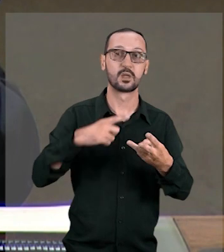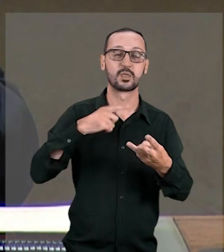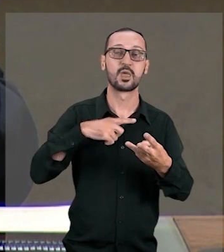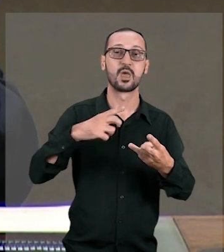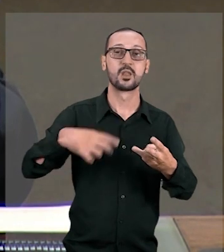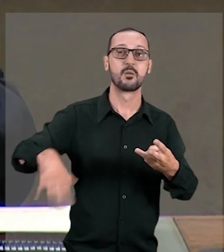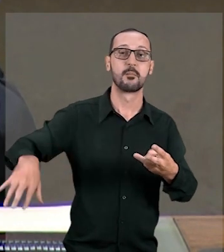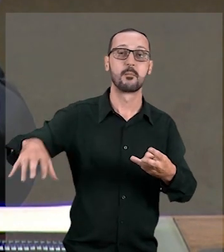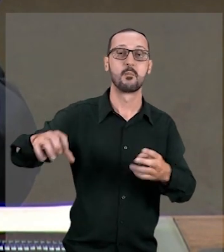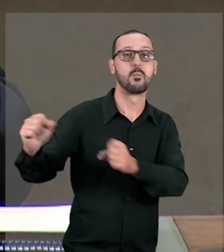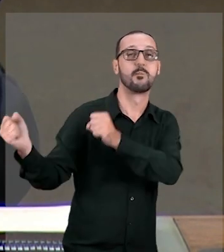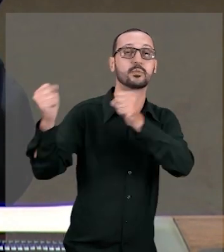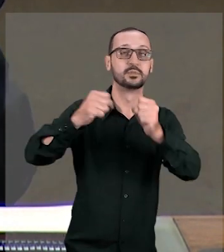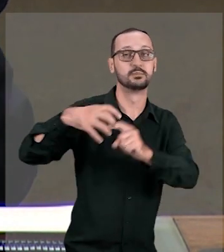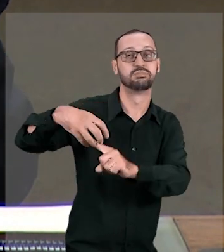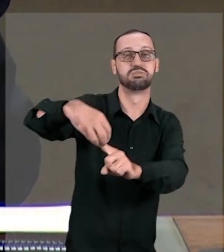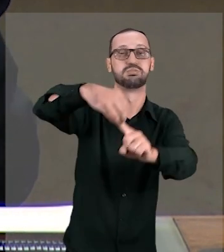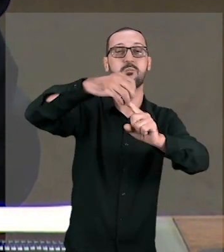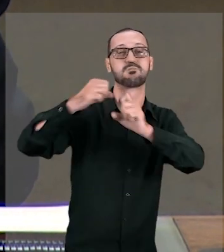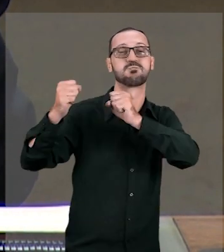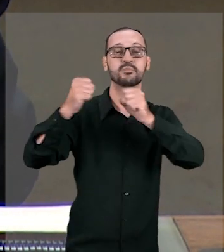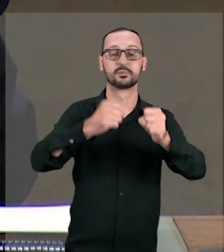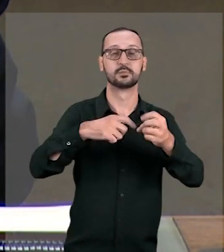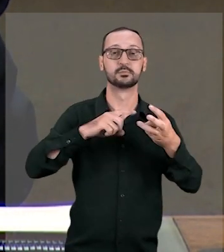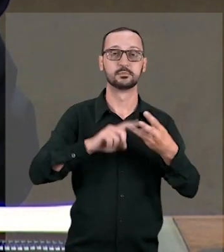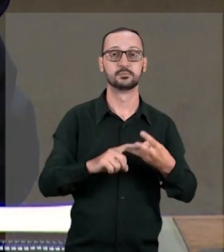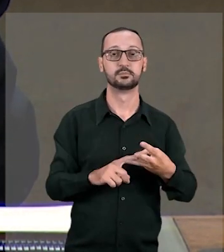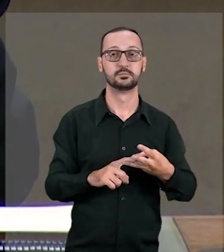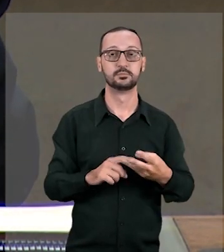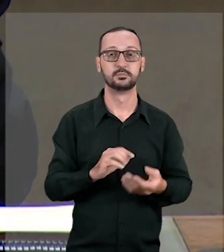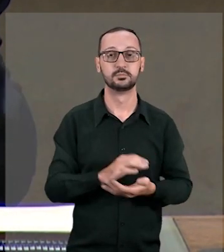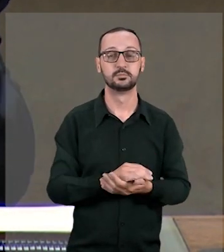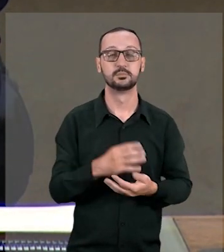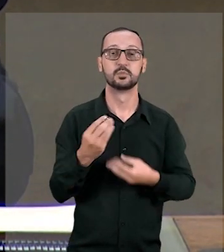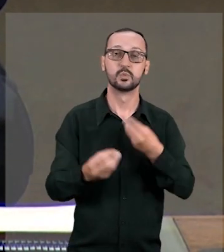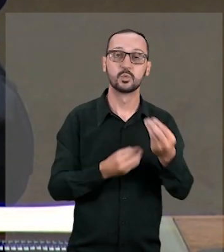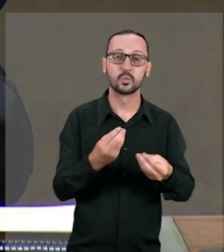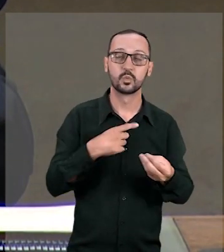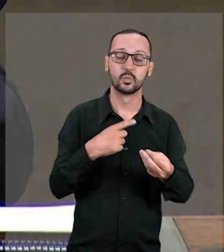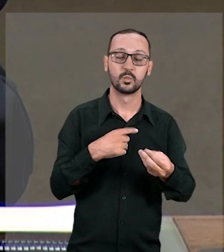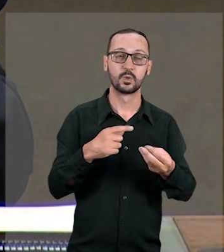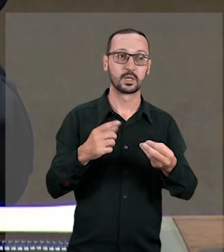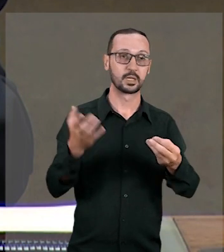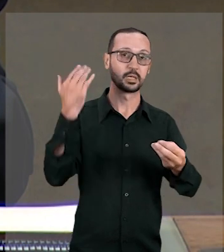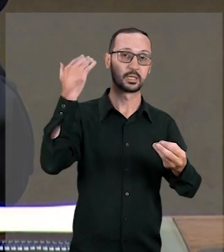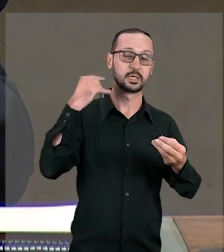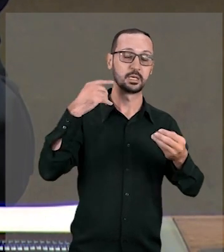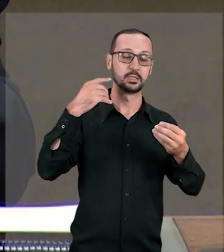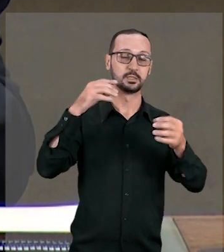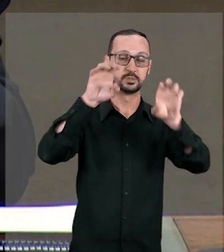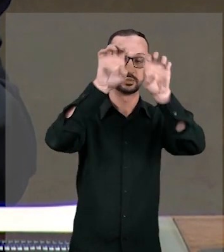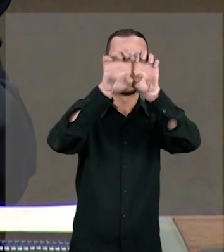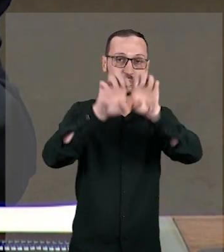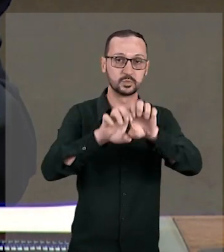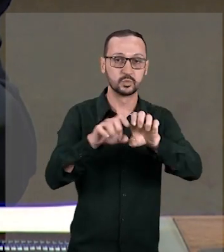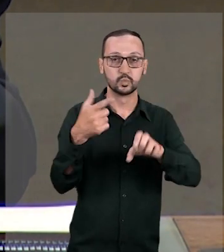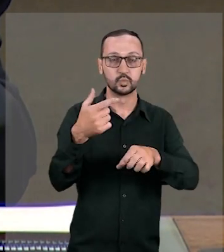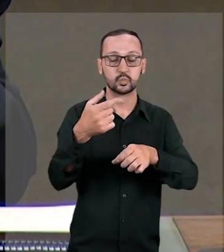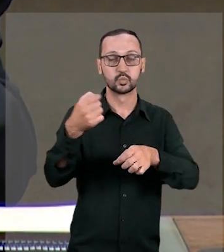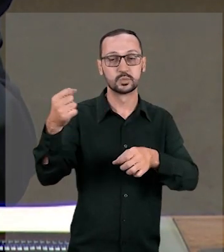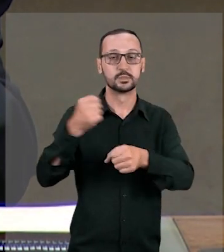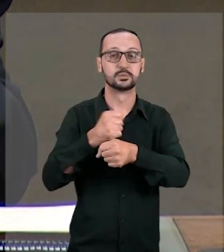absolutismo. E com aquela infraestrutura e com essa superestrutura, em 200